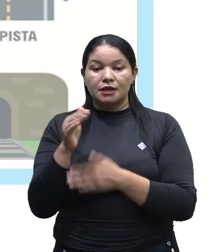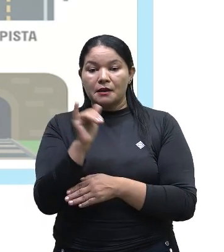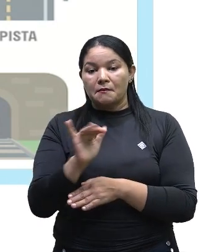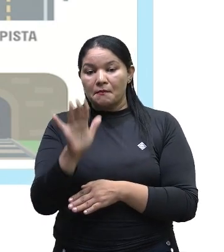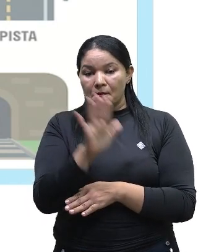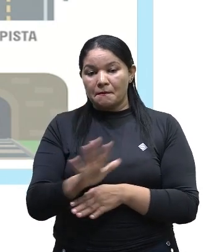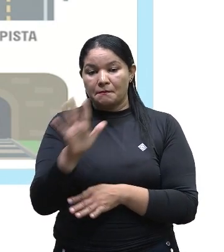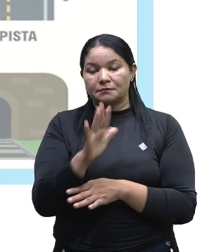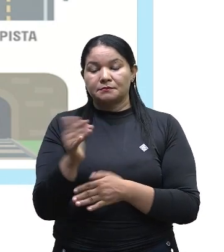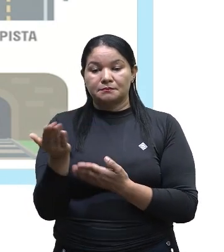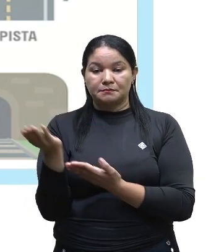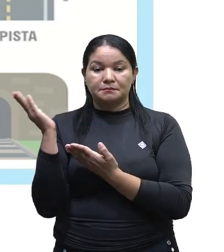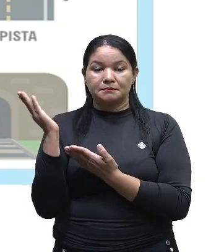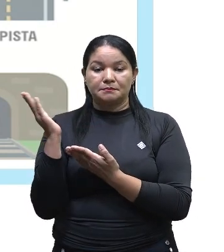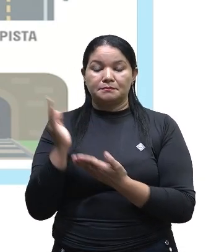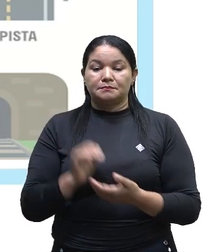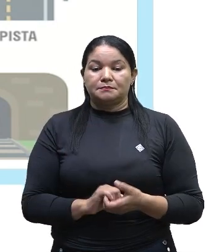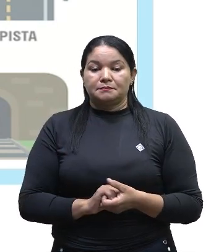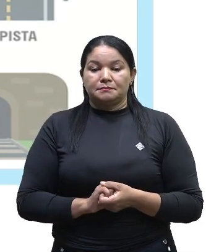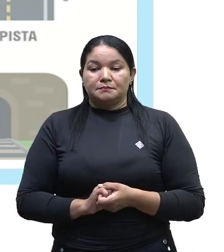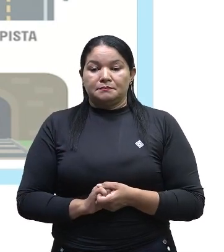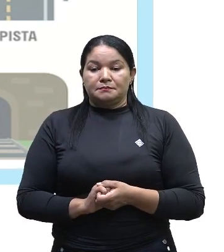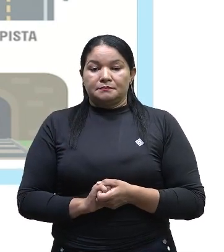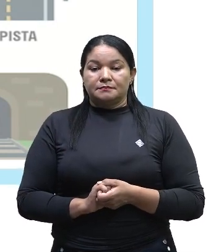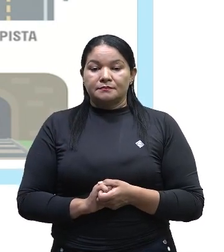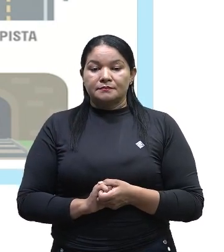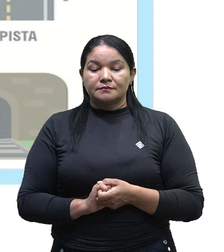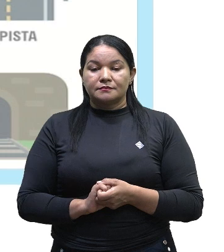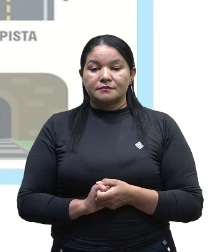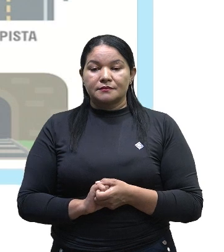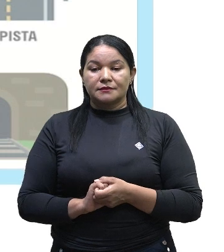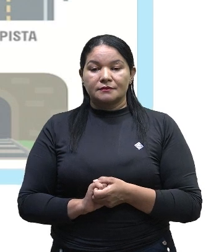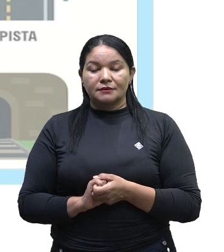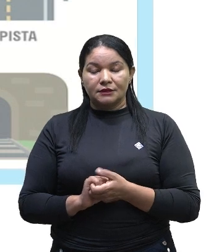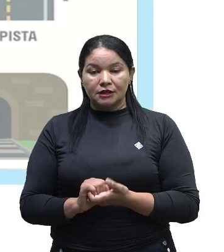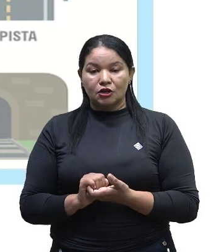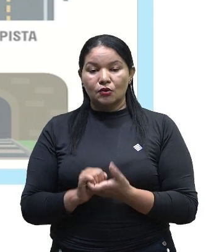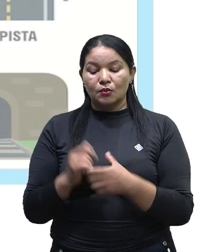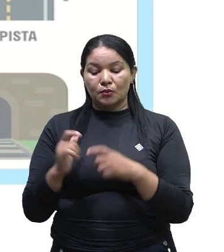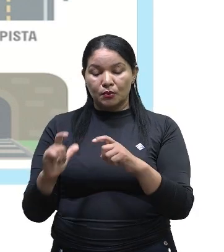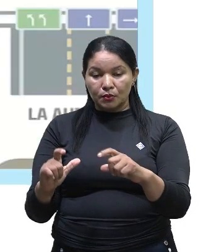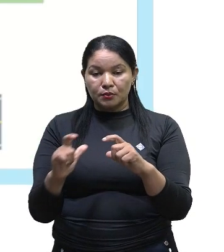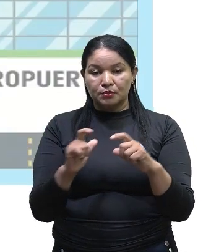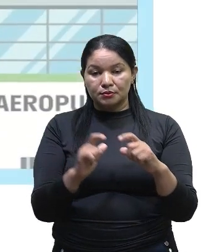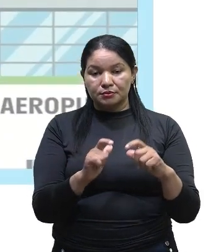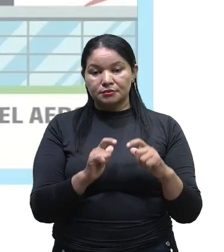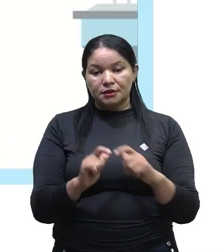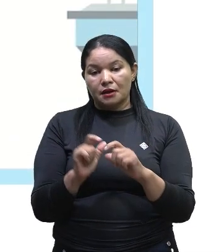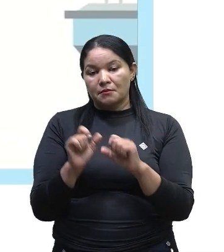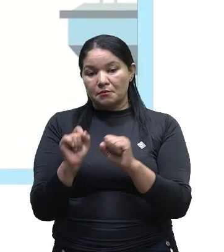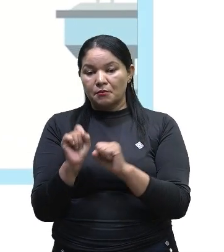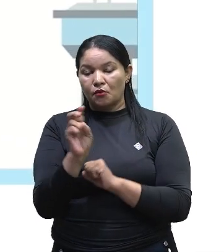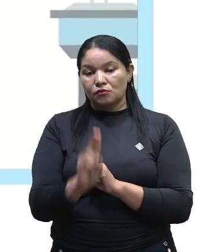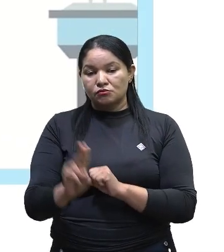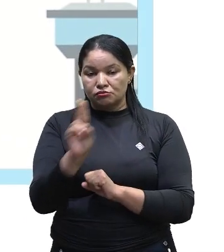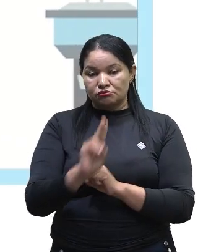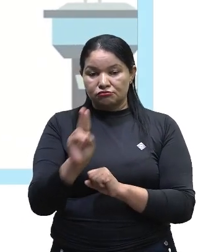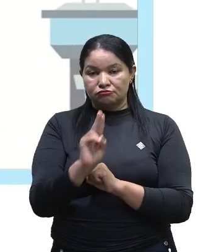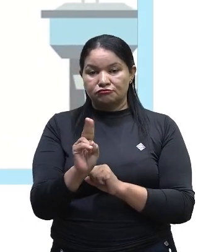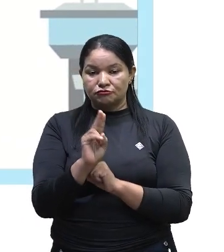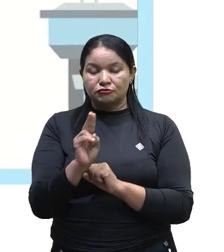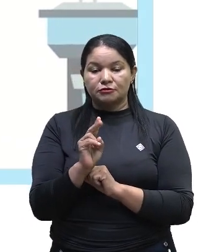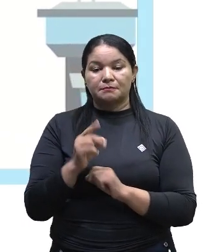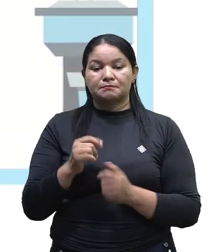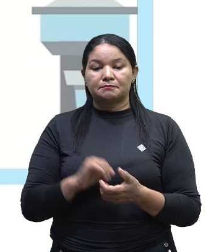várias imagens, né, que são pontos estratégicos dos meios de transporte. Por exemplo,